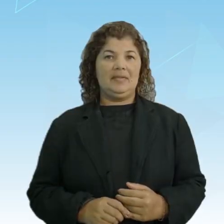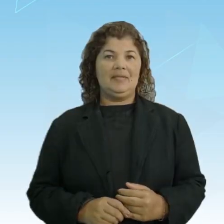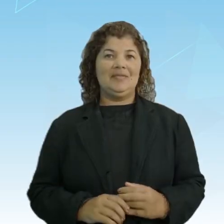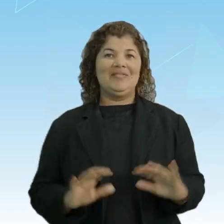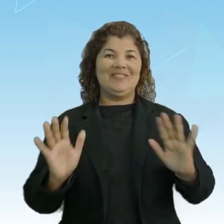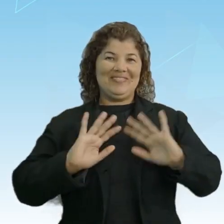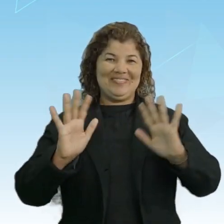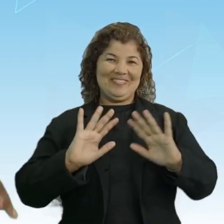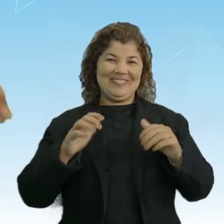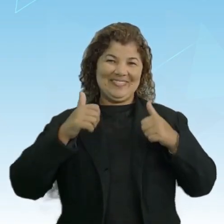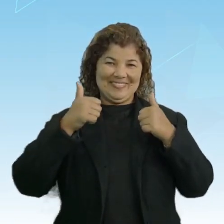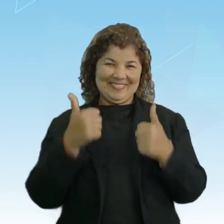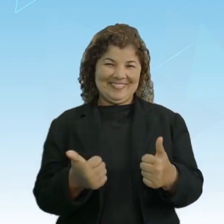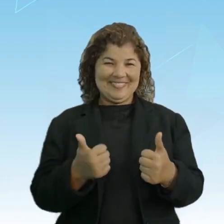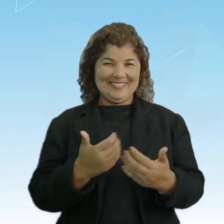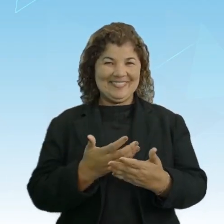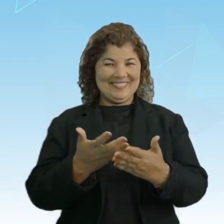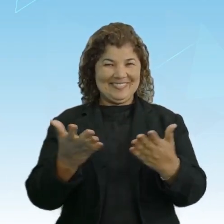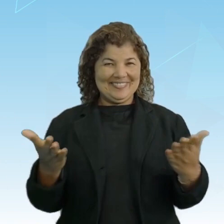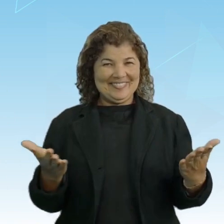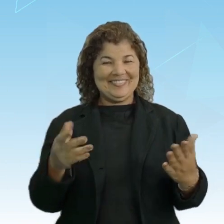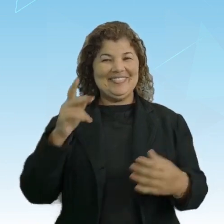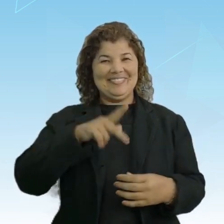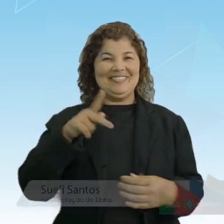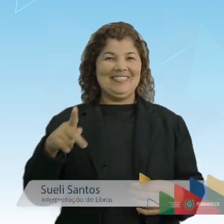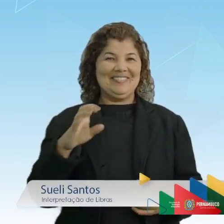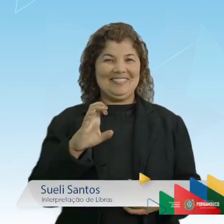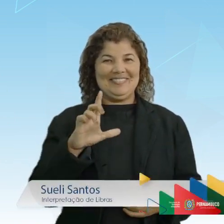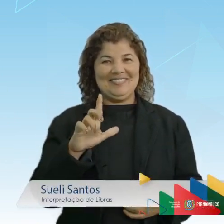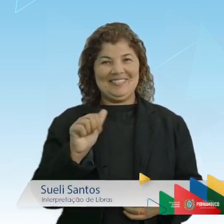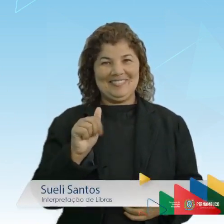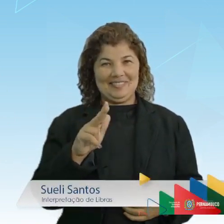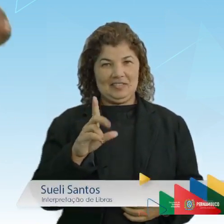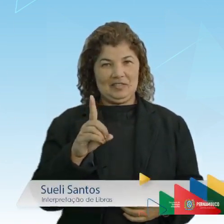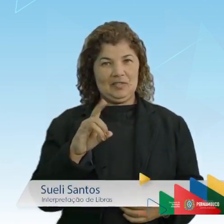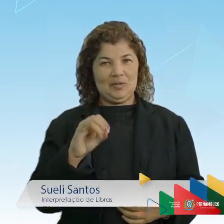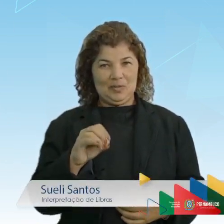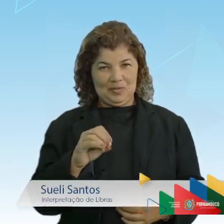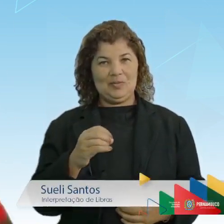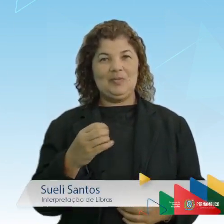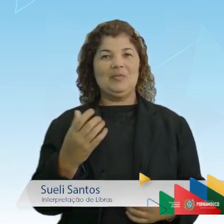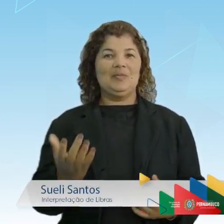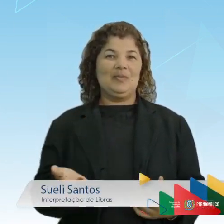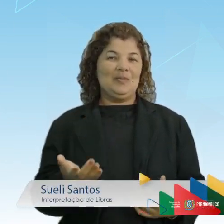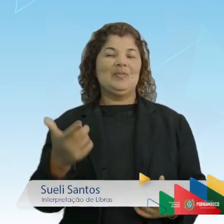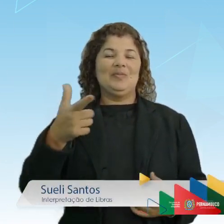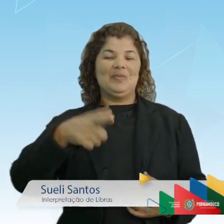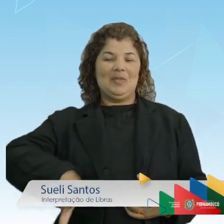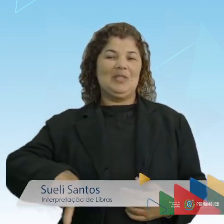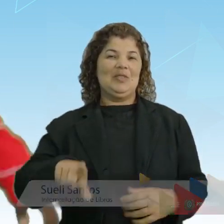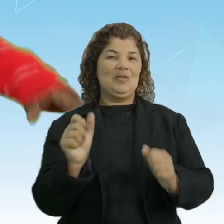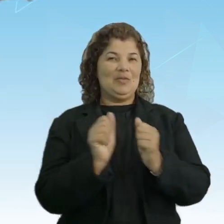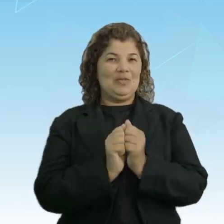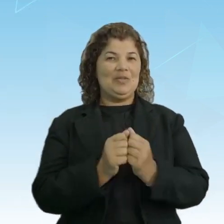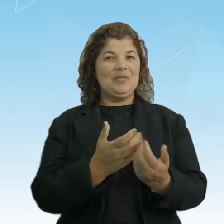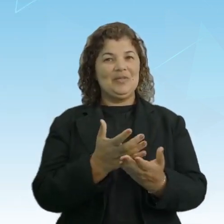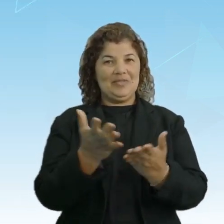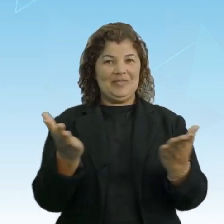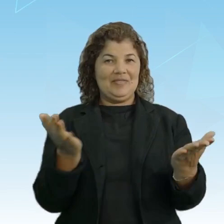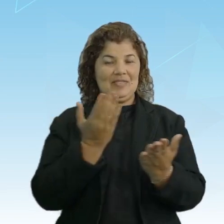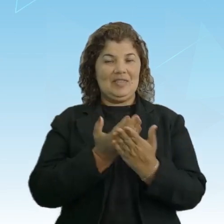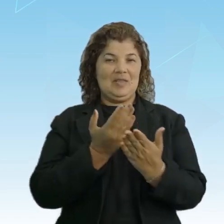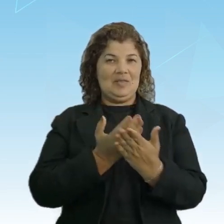Olá pessoal, tudo bem com vocês? Aqui é o professor Cláudio Nascimento, mais uma vez com vocês, com a nossa aula